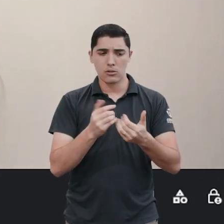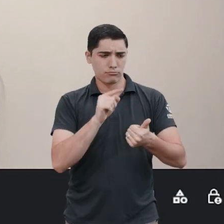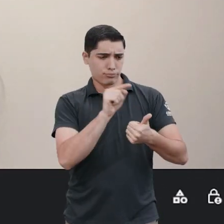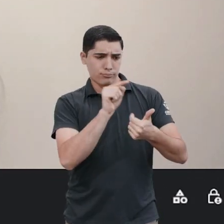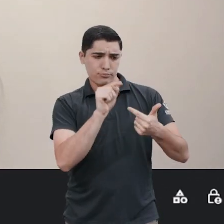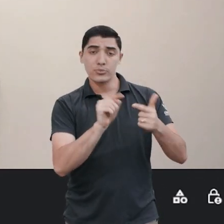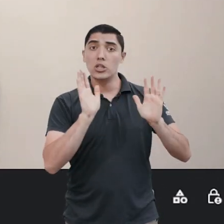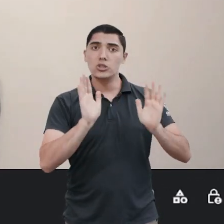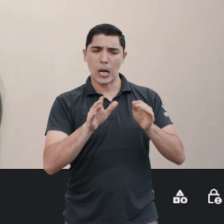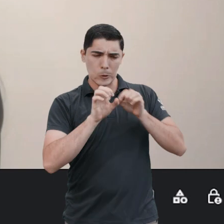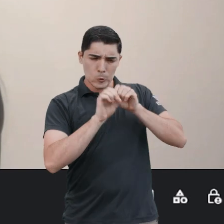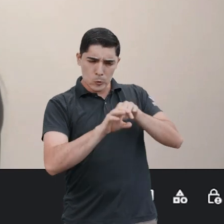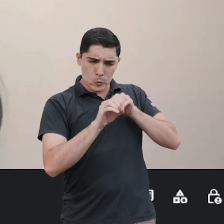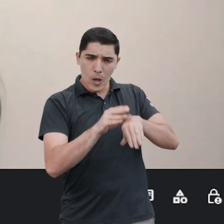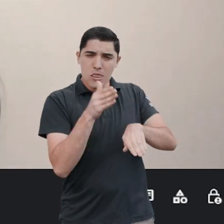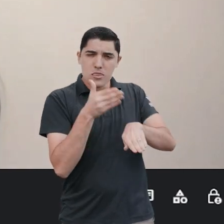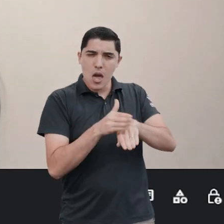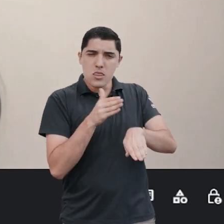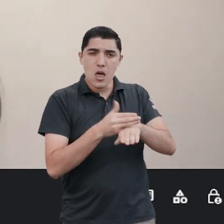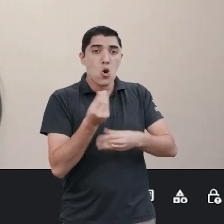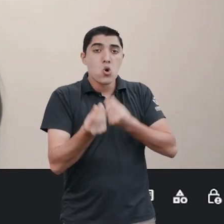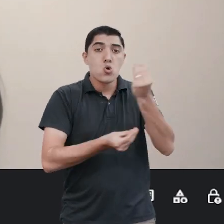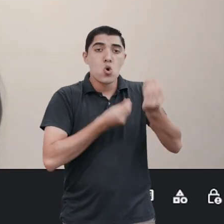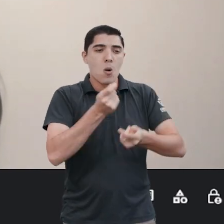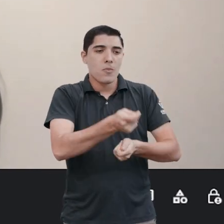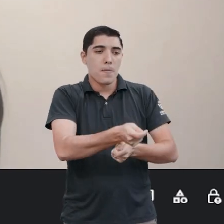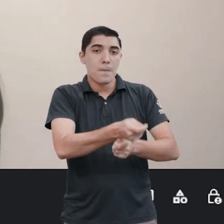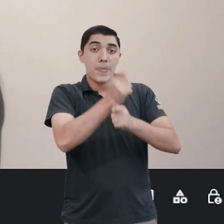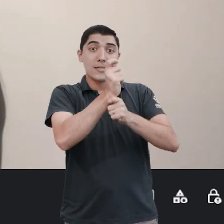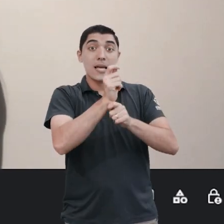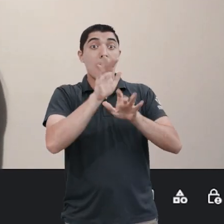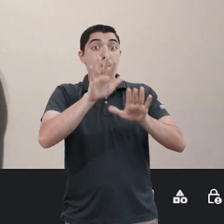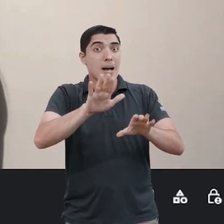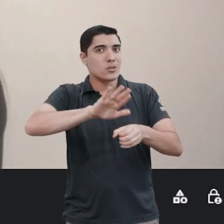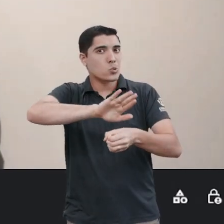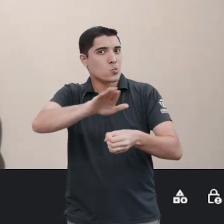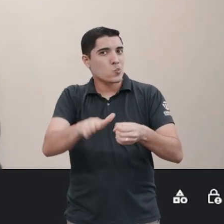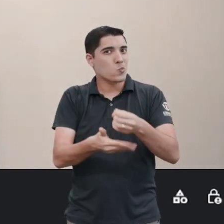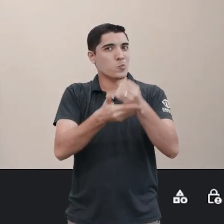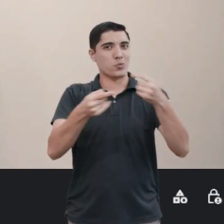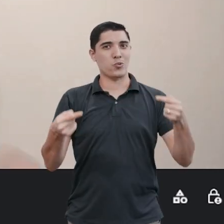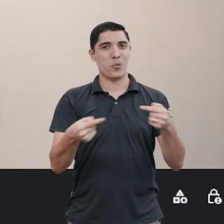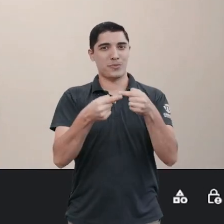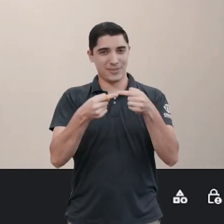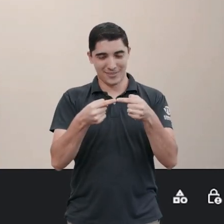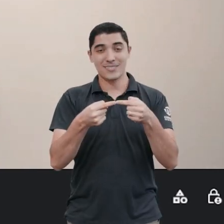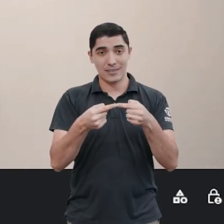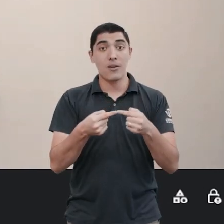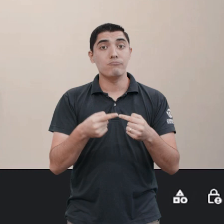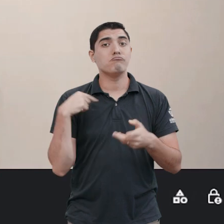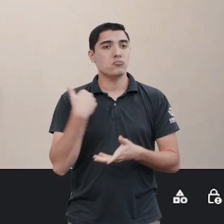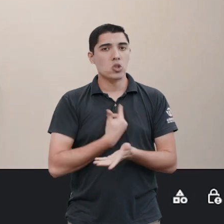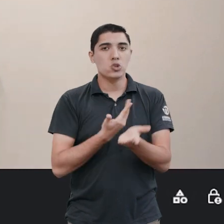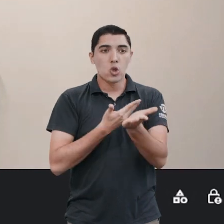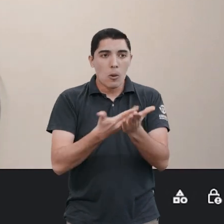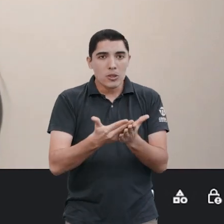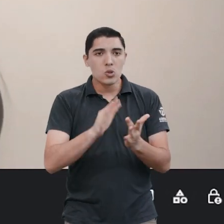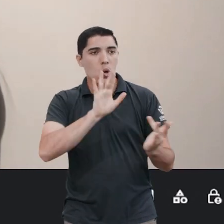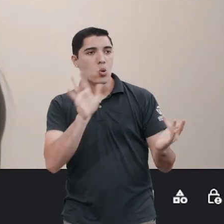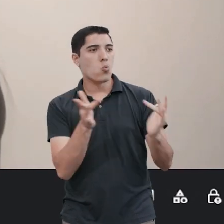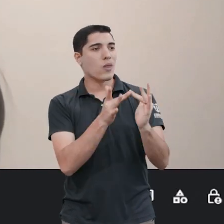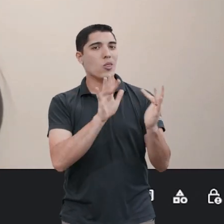foram treinadas para uma pesca sustentável. Enfim, a gente está em contato com